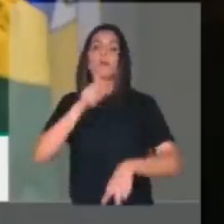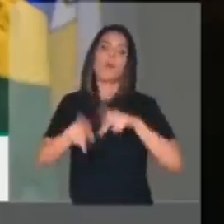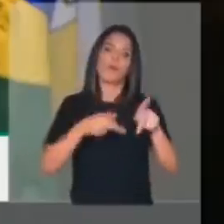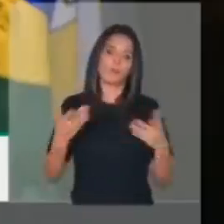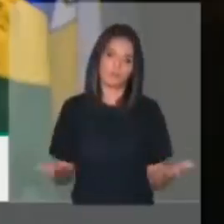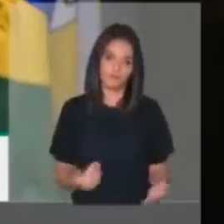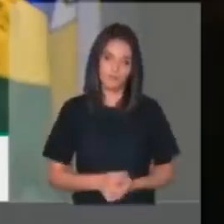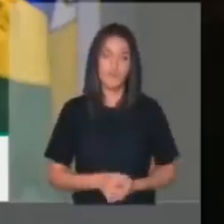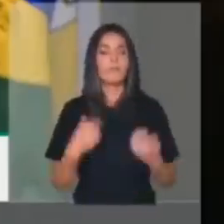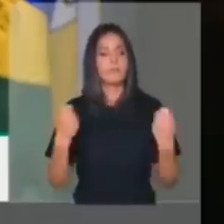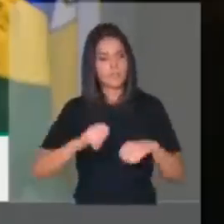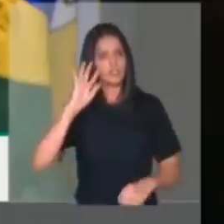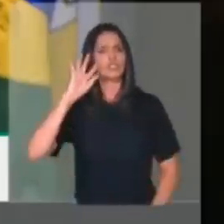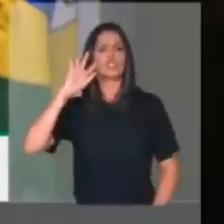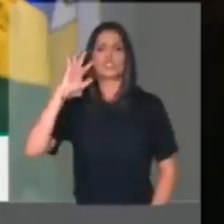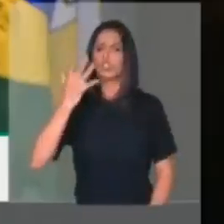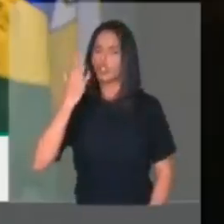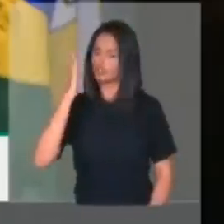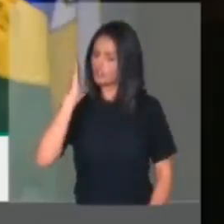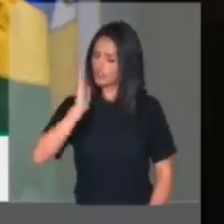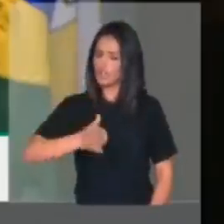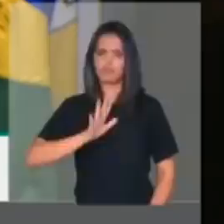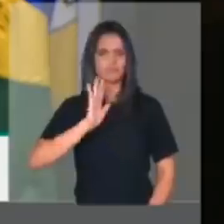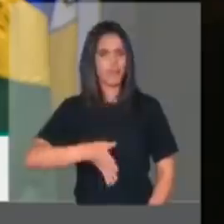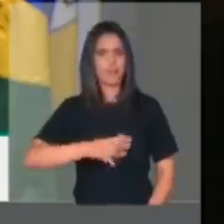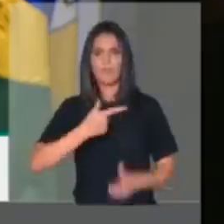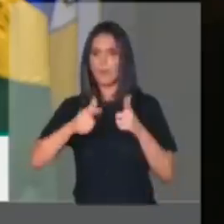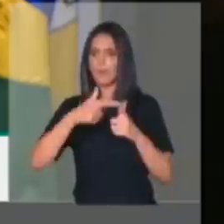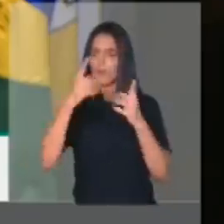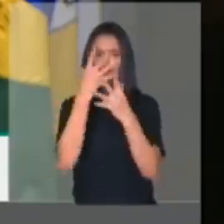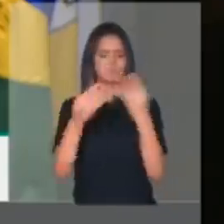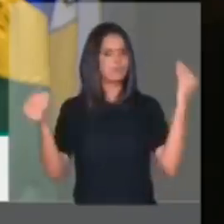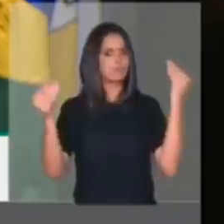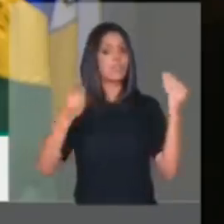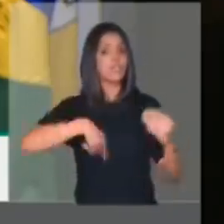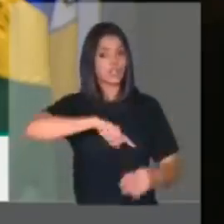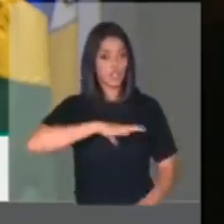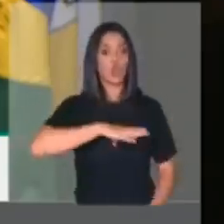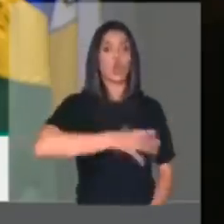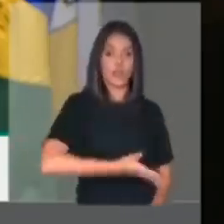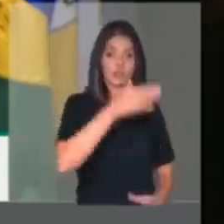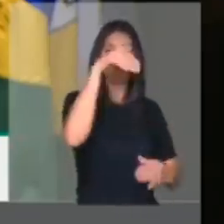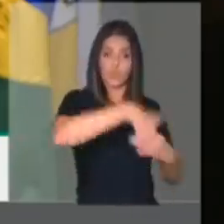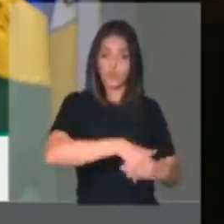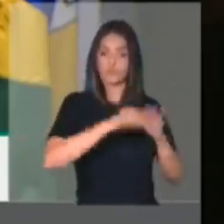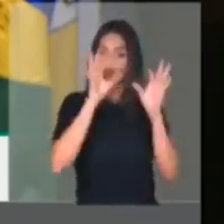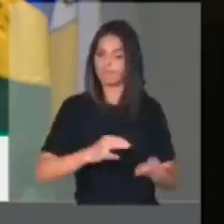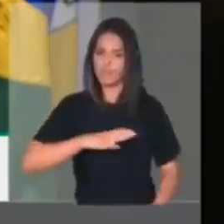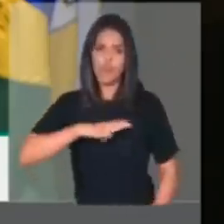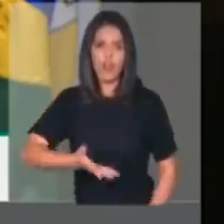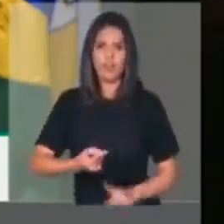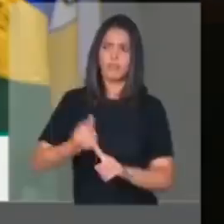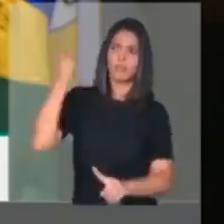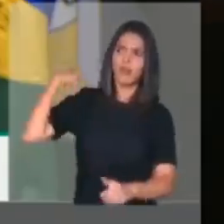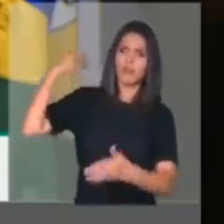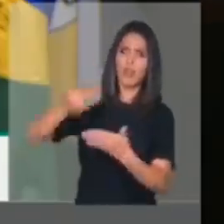gente dá uma solução definitiva para esse problema e o parlamento tem coragem agora de se posicionar com uma coragem que nunca teve